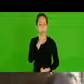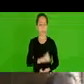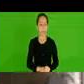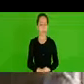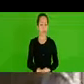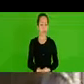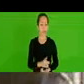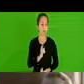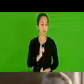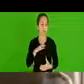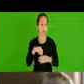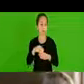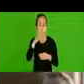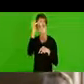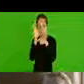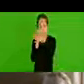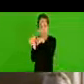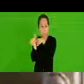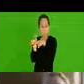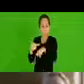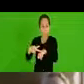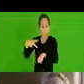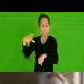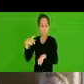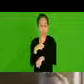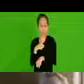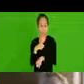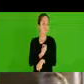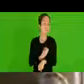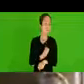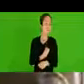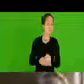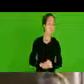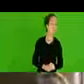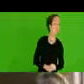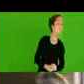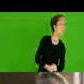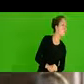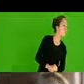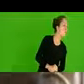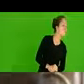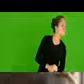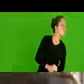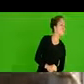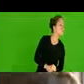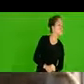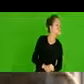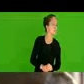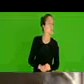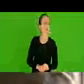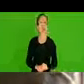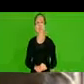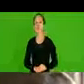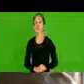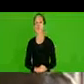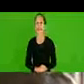dos pesquisadores da pós-graduação em educação, os pesquisadores em educação, nós estávamos falando o quanto que a gente também